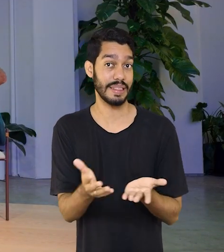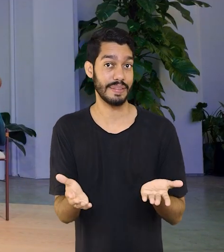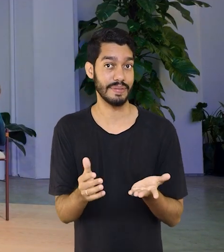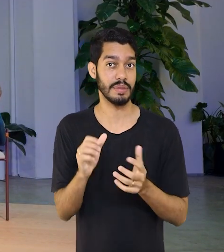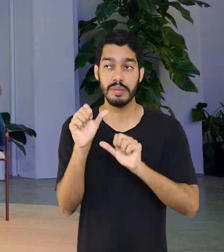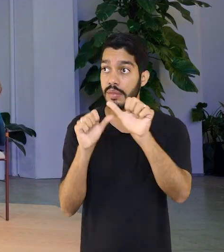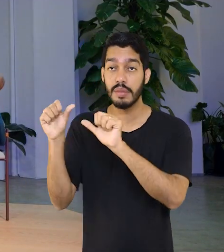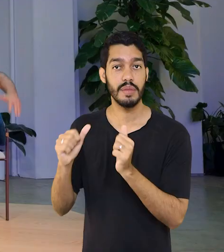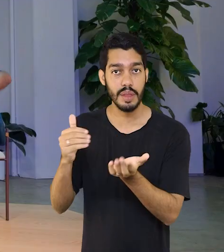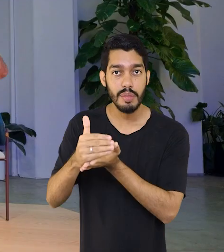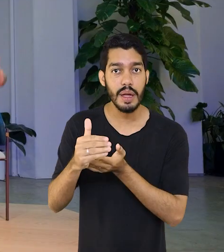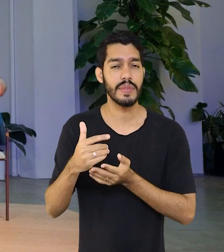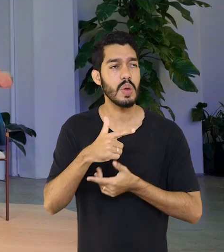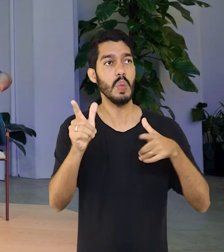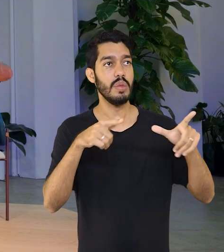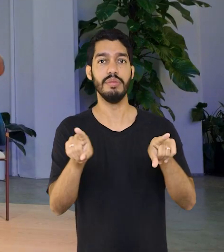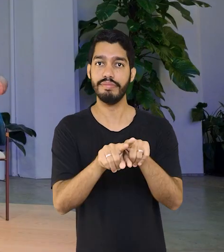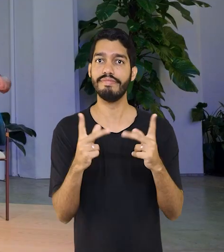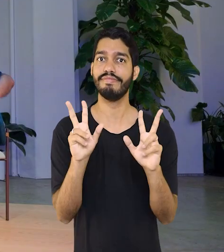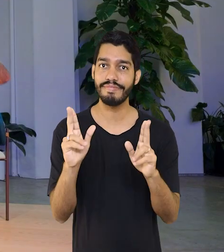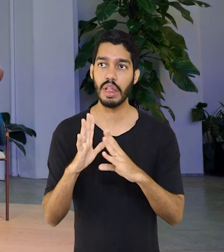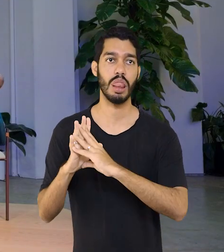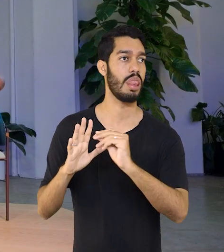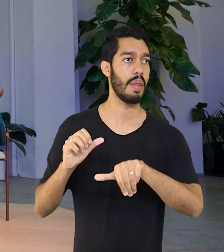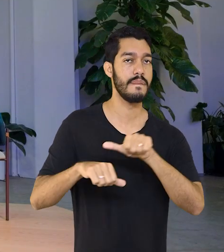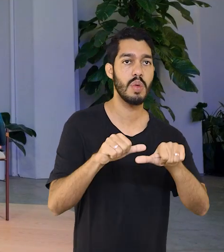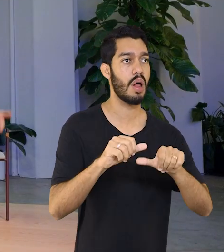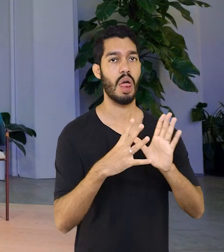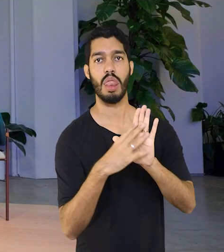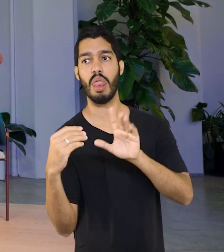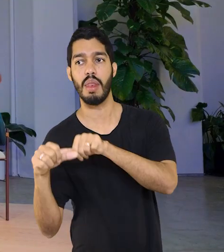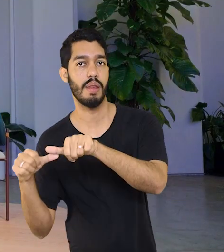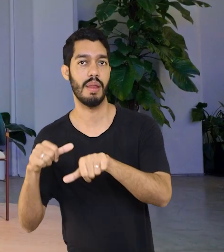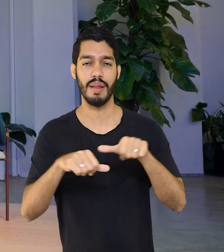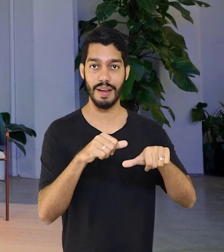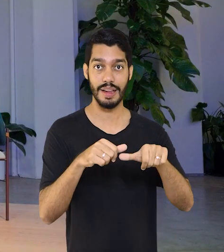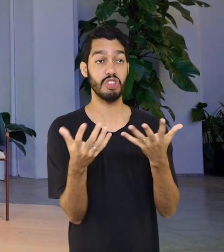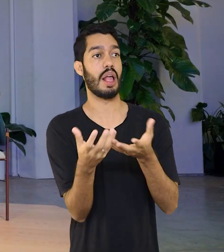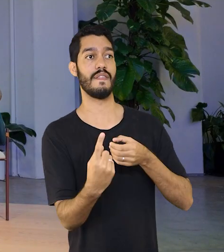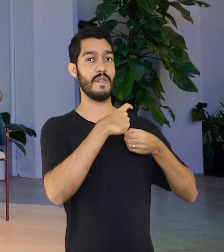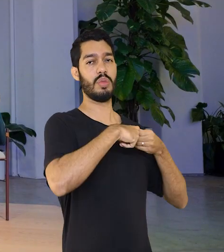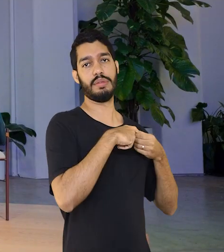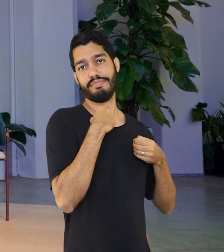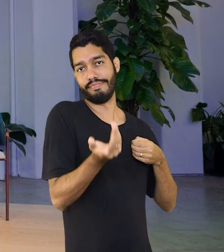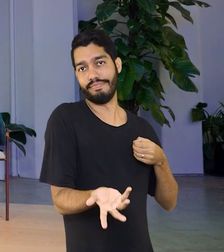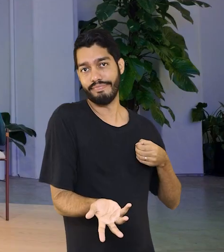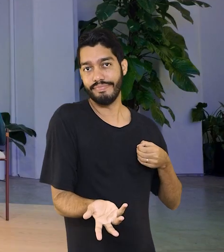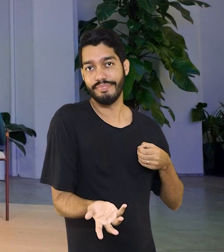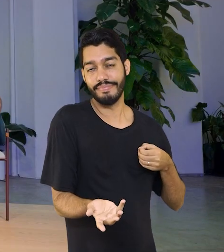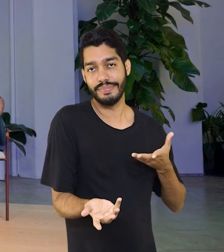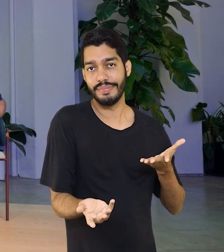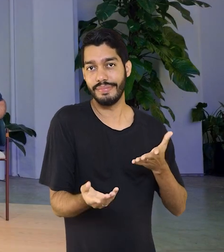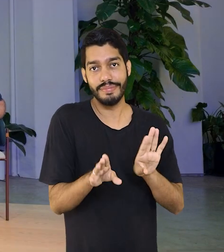que algumas coisas começam a mudar, as outras mudam, e outras mudam, e outras mudam. Aí na hora que você quiser voltar para trás... Isso não